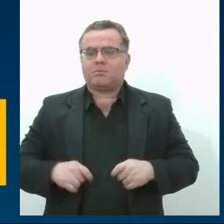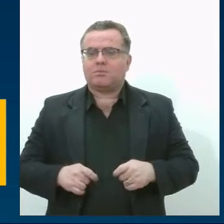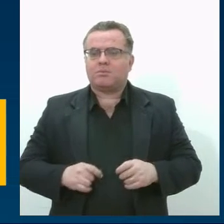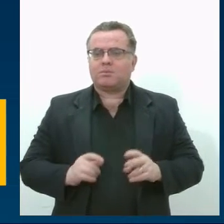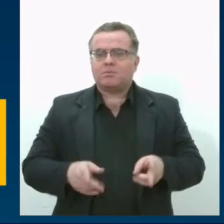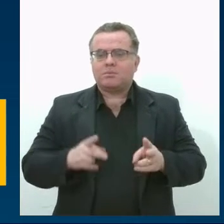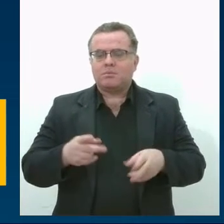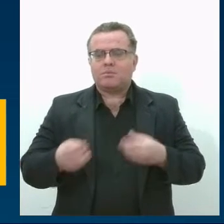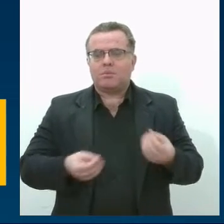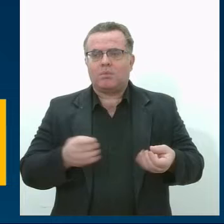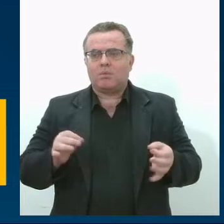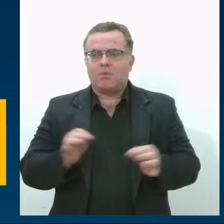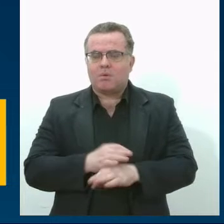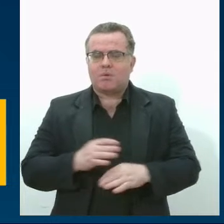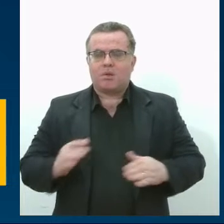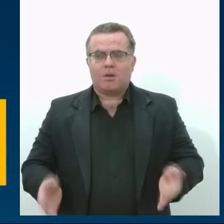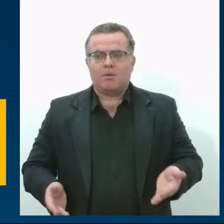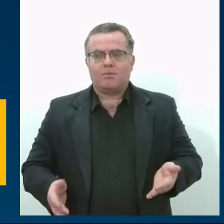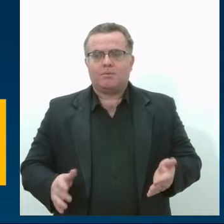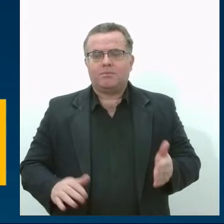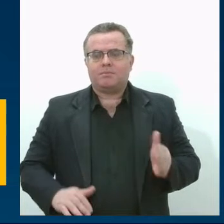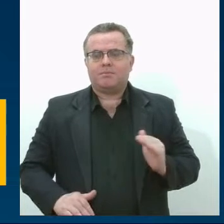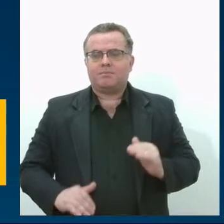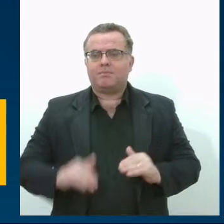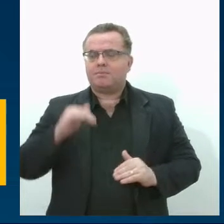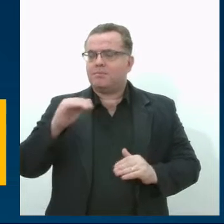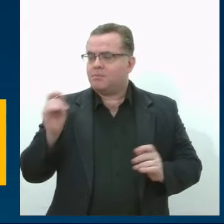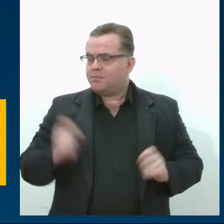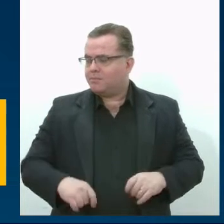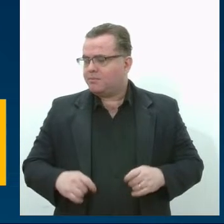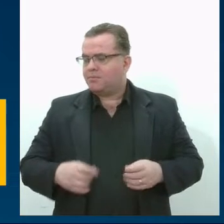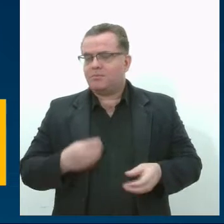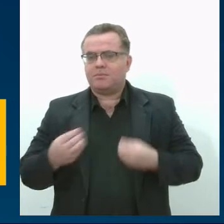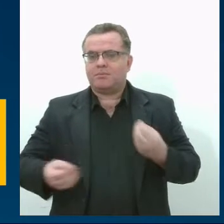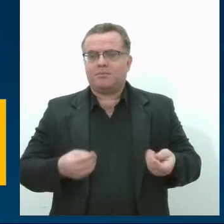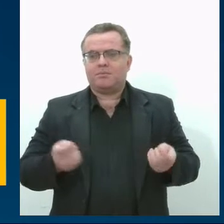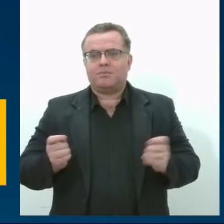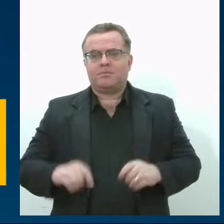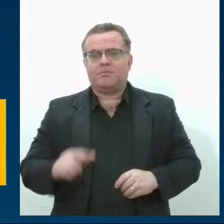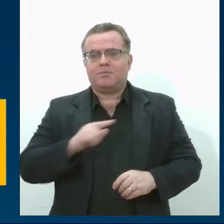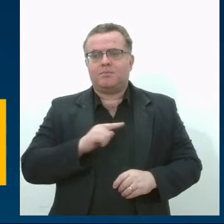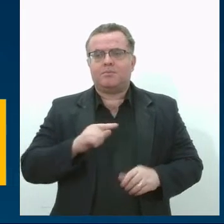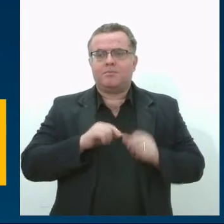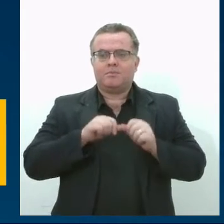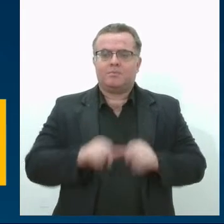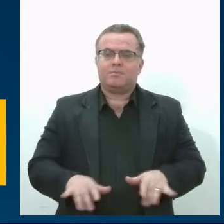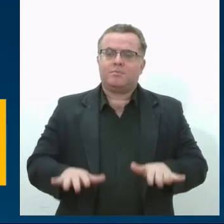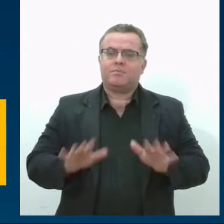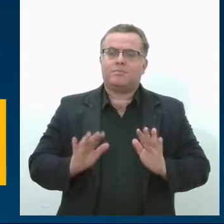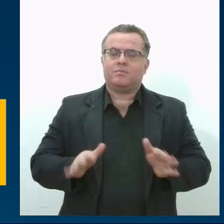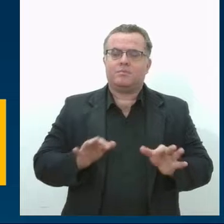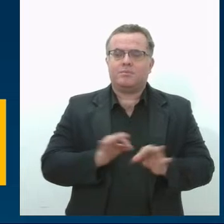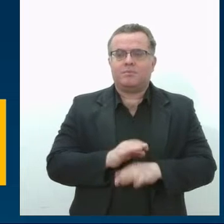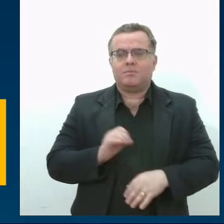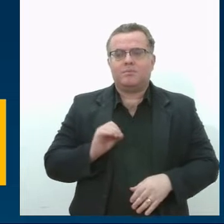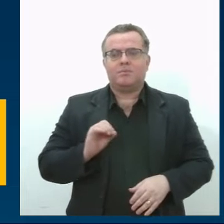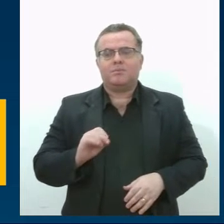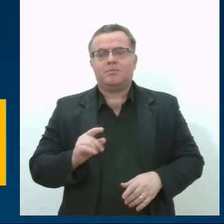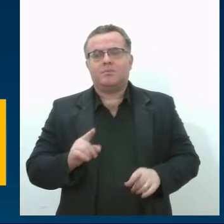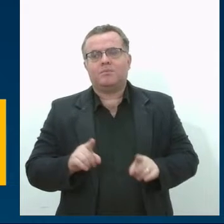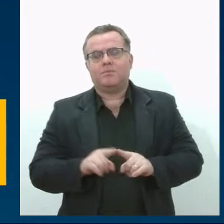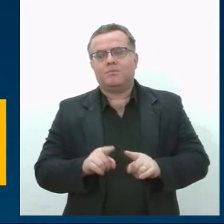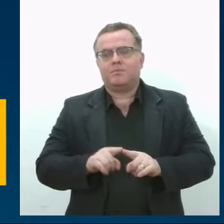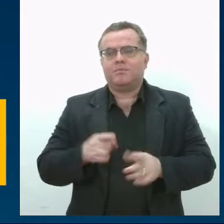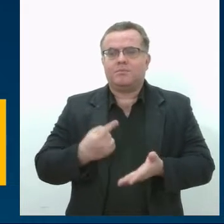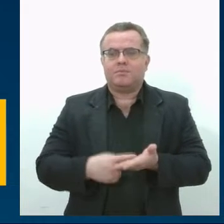e temperatura elevada com a quantidade de criadouros que nós temos espalhados aqui na cidade, faz com que o Aedes aegypti encontre